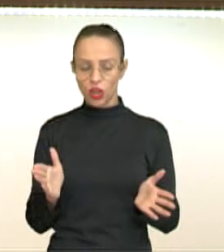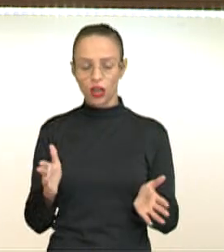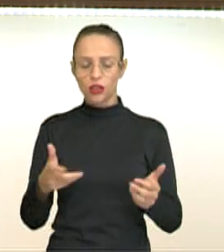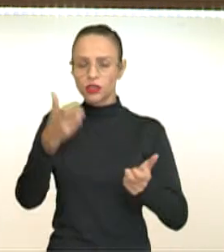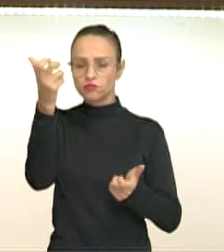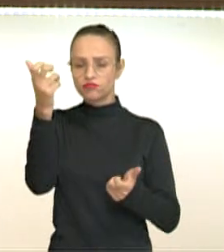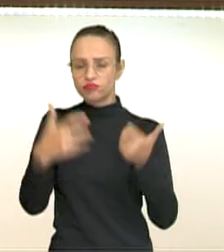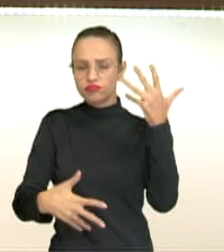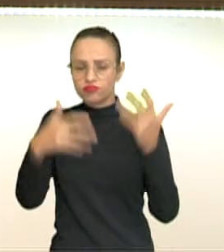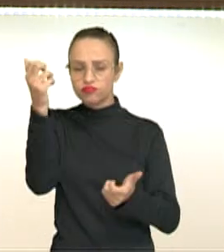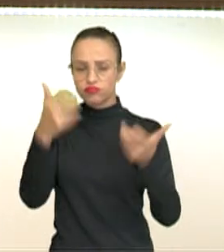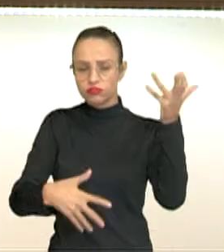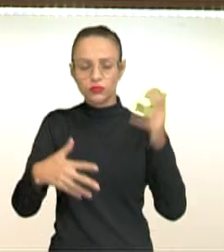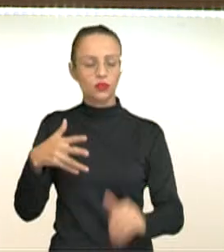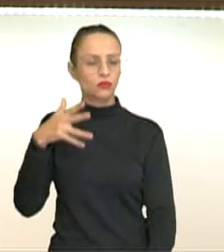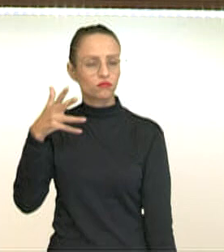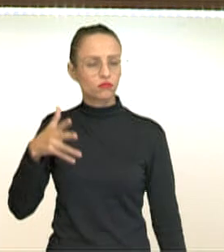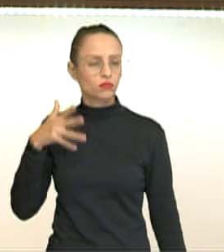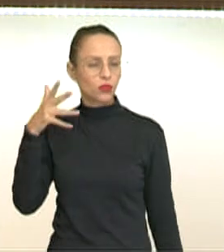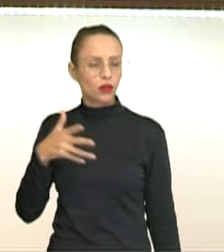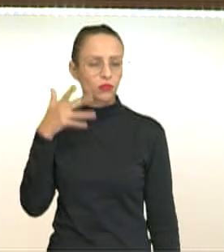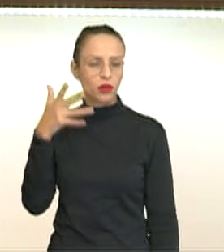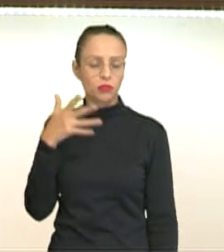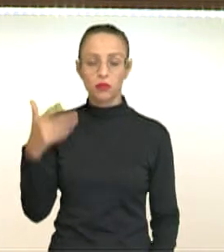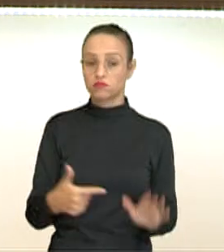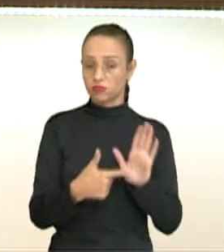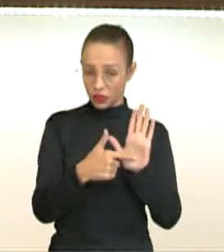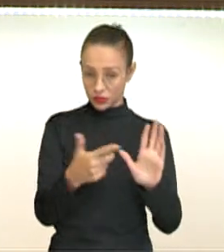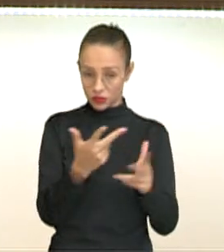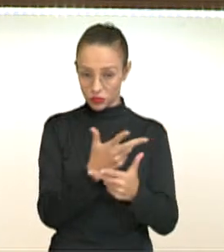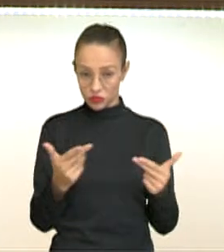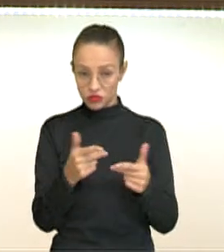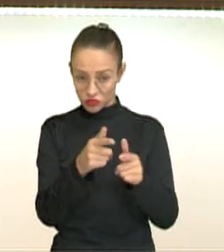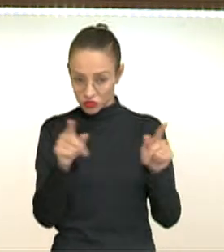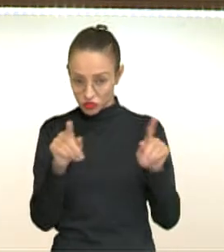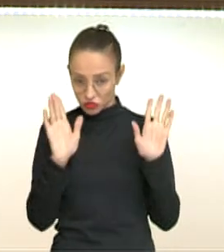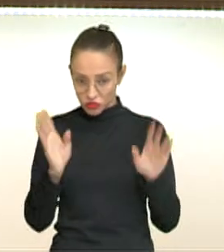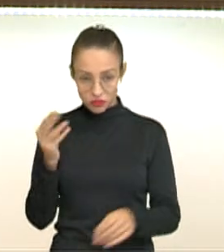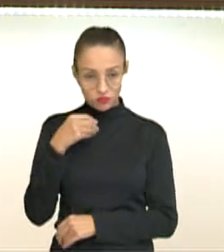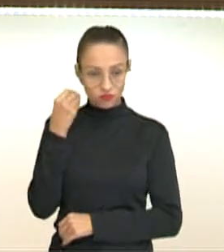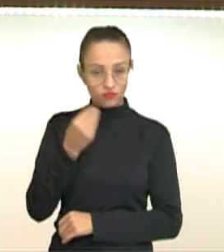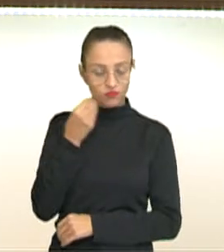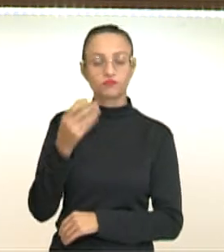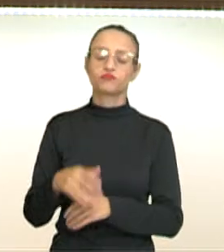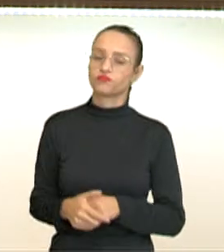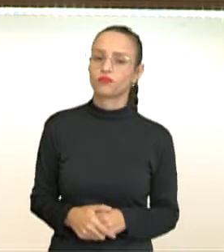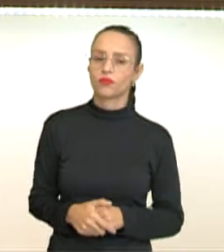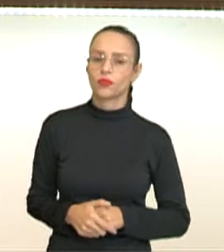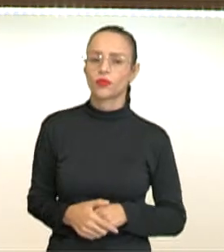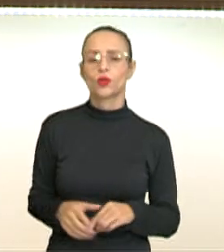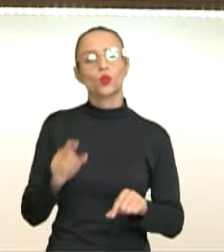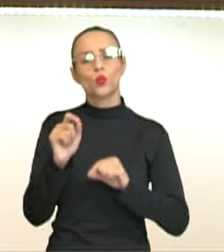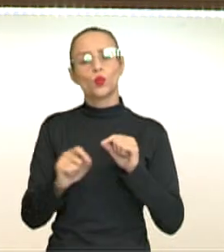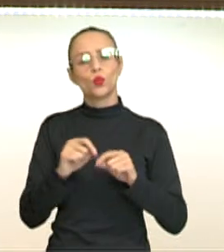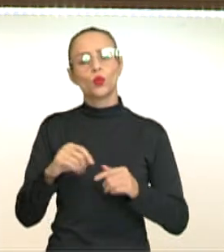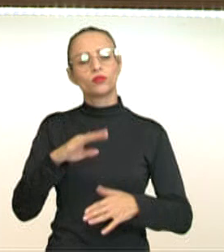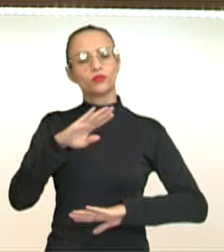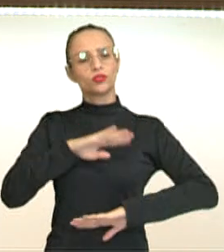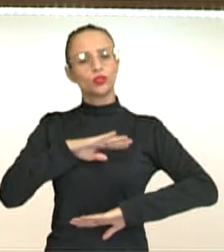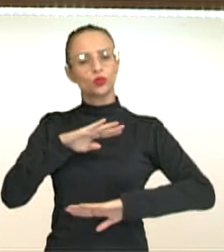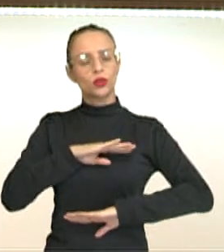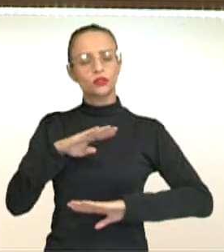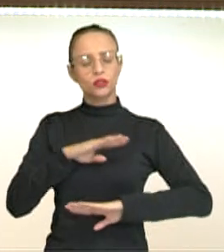falar alguma coisa, para apresentar algo que você tenha elaborado? Em quais situações utilizamos no